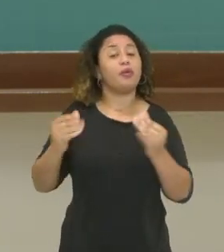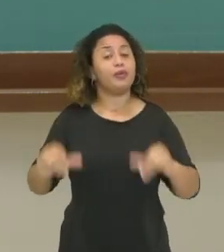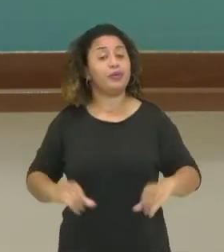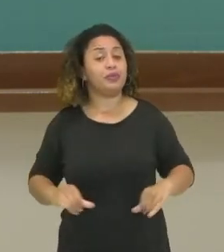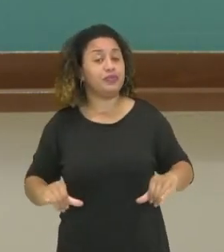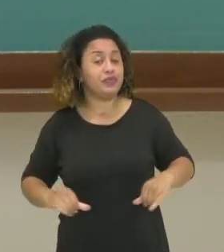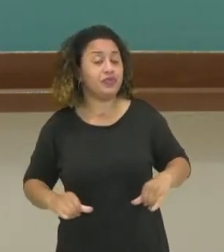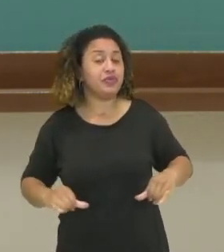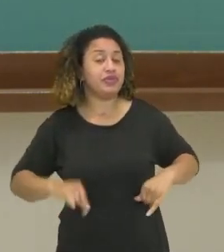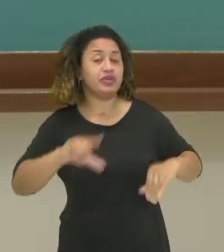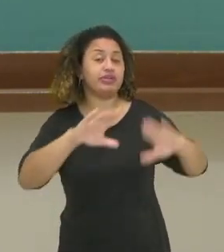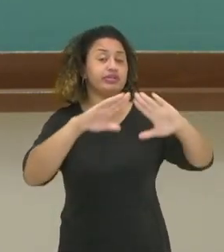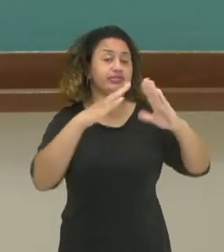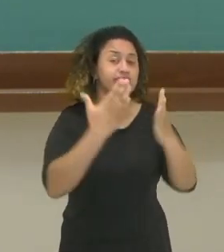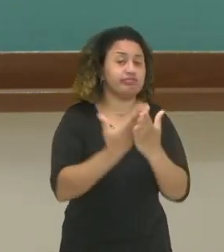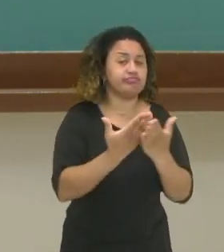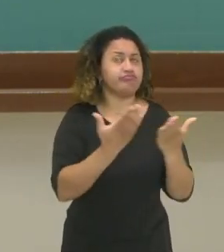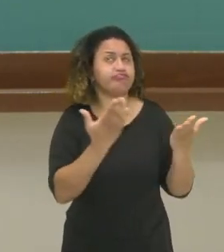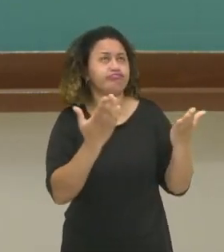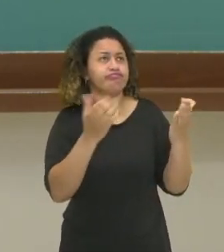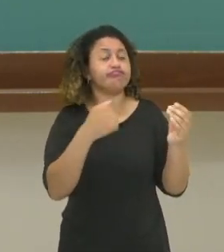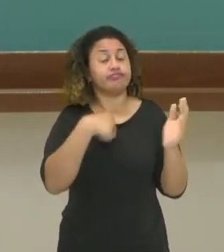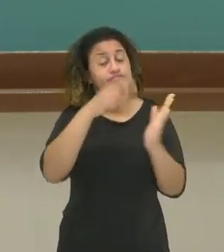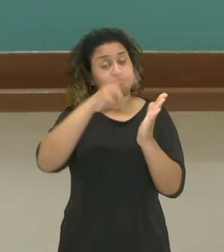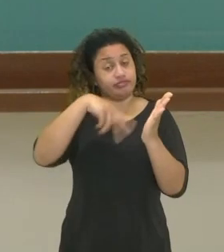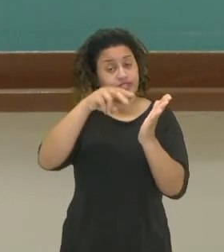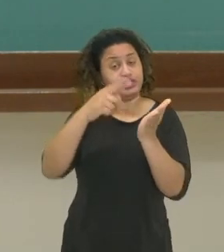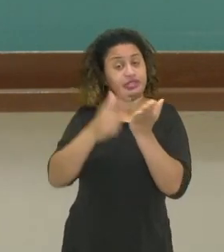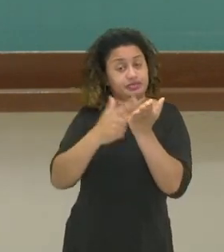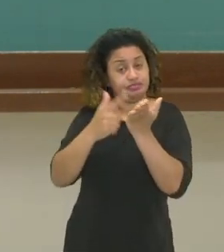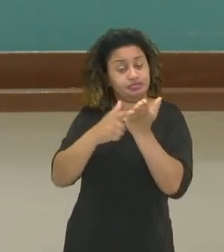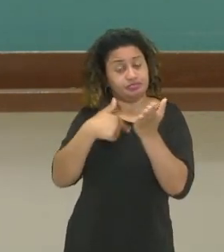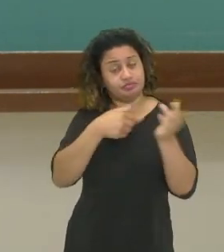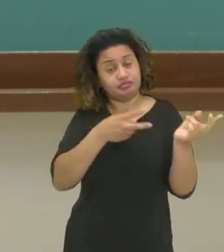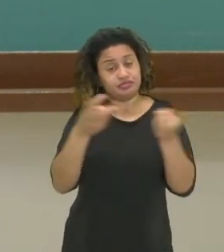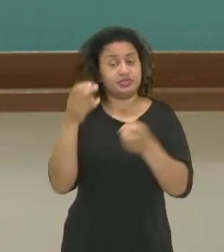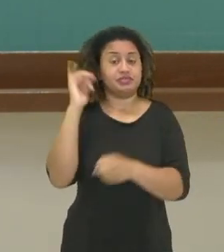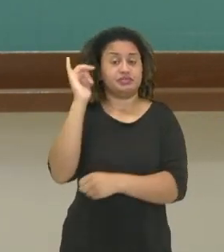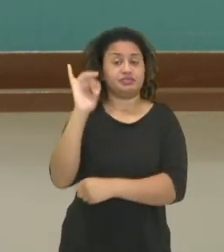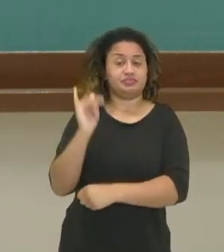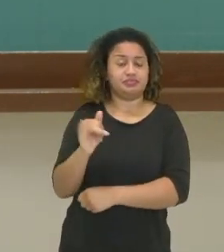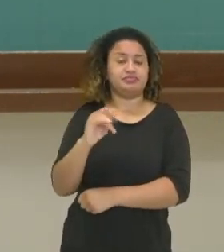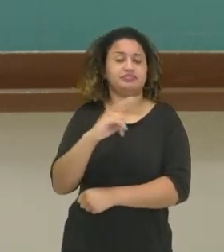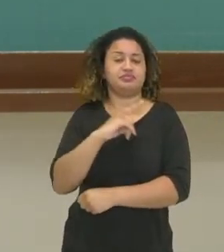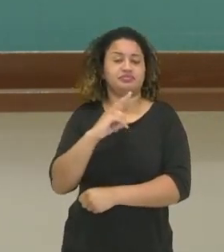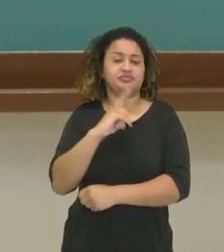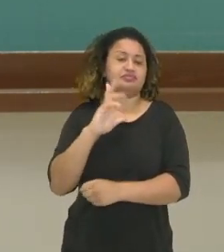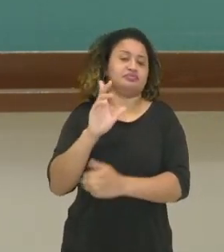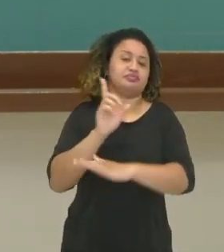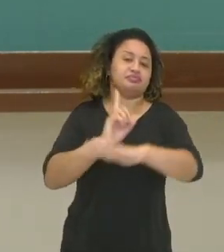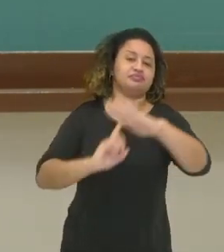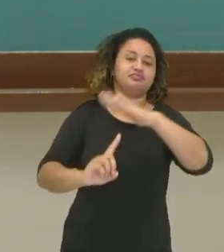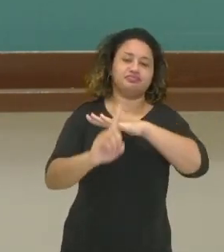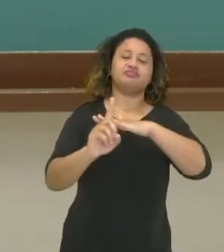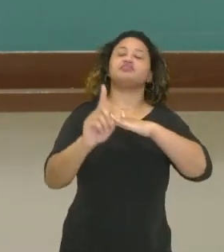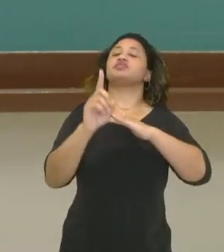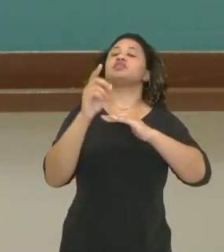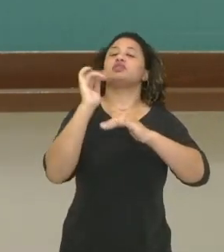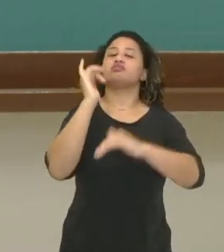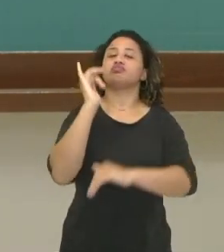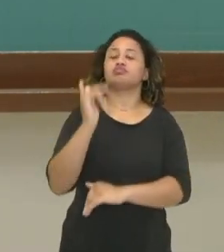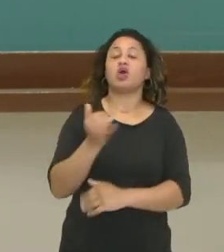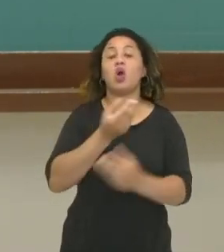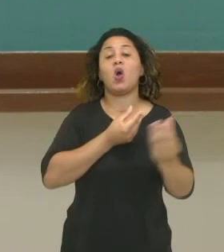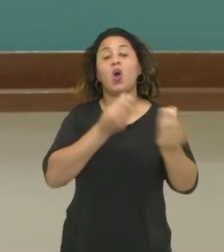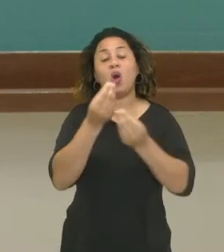naquele internato? Você pode ler a obra e ver a narrativa do protagonista contando como